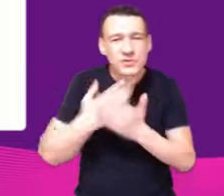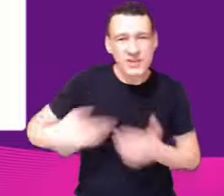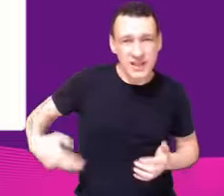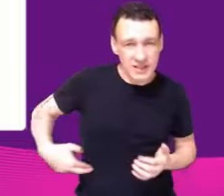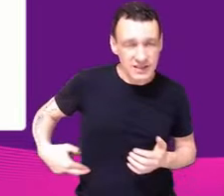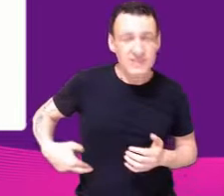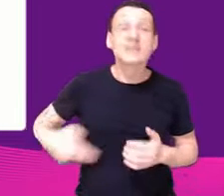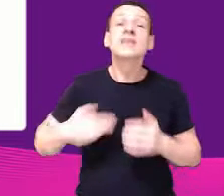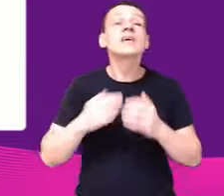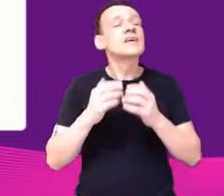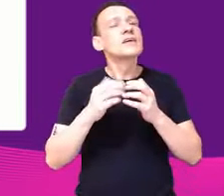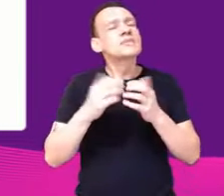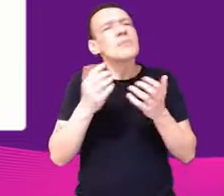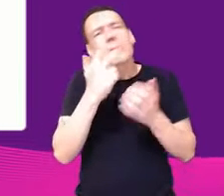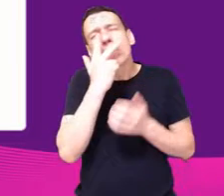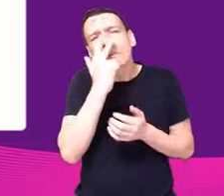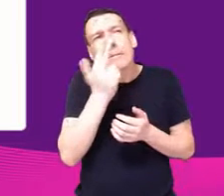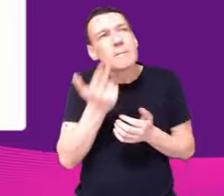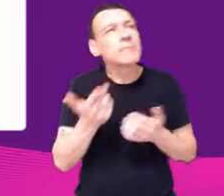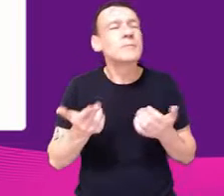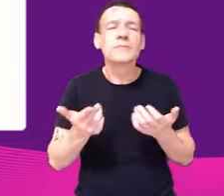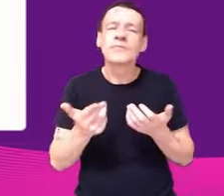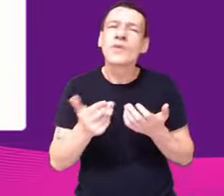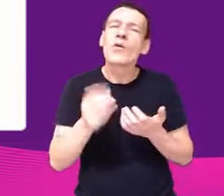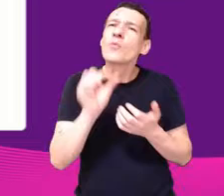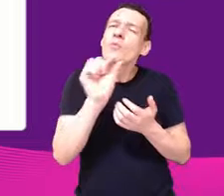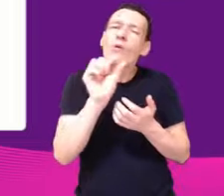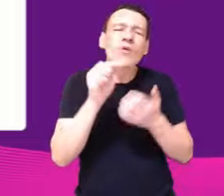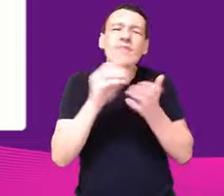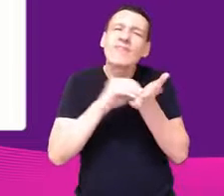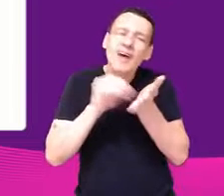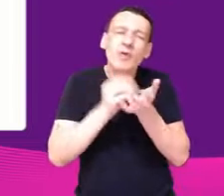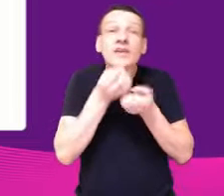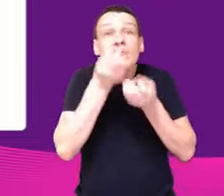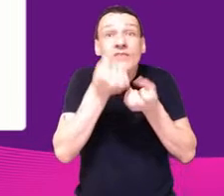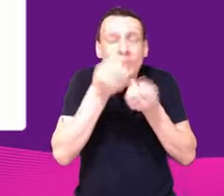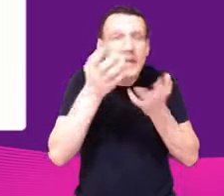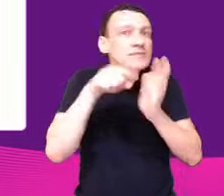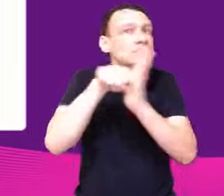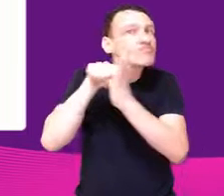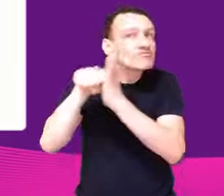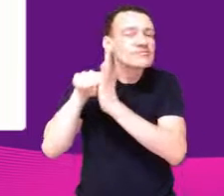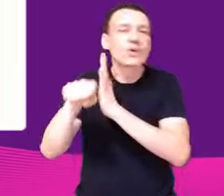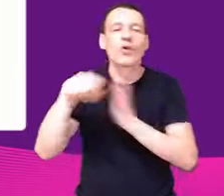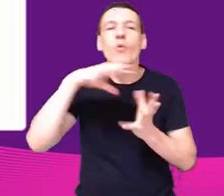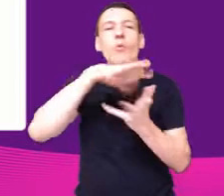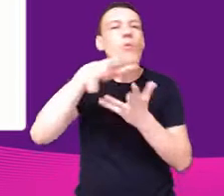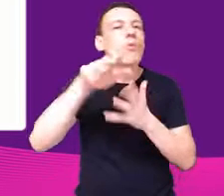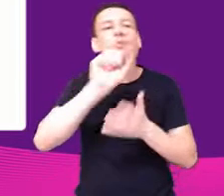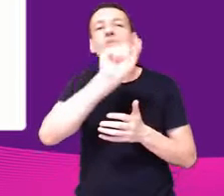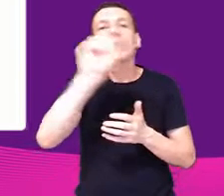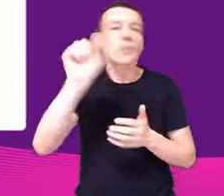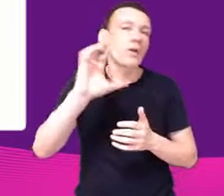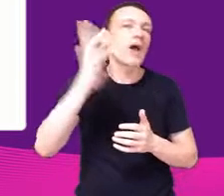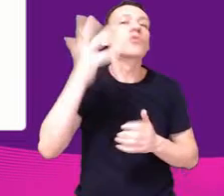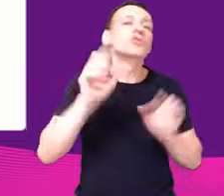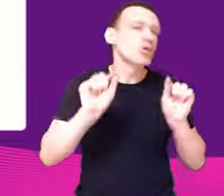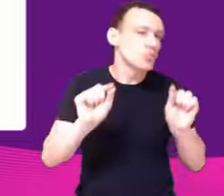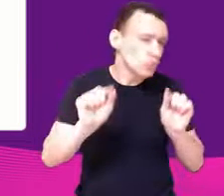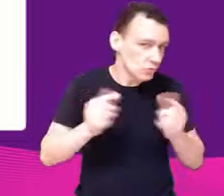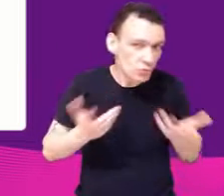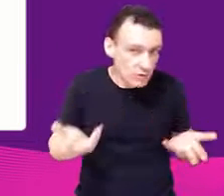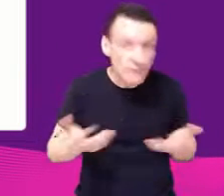sobre os números da doença renal crônica pelo mundo, né? Essa é uma iniciativa que eu acho que ela é legal, porque ela traz uma clareza um